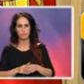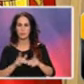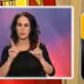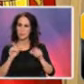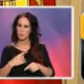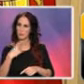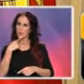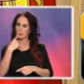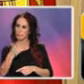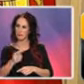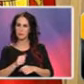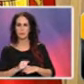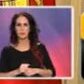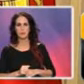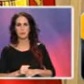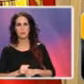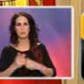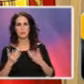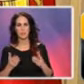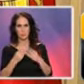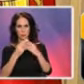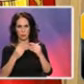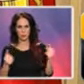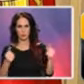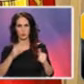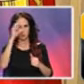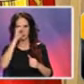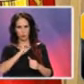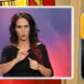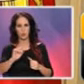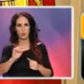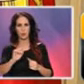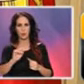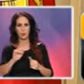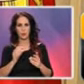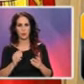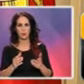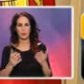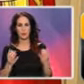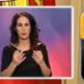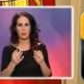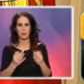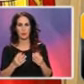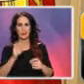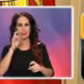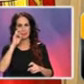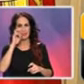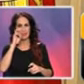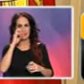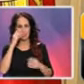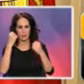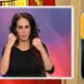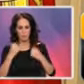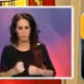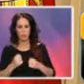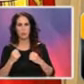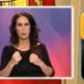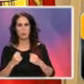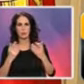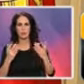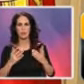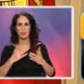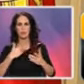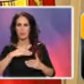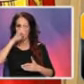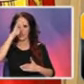também que essa solução governativa deve dar garantias firmes de que